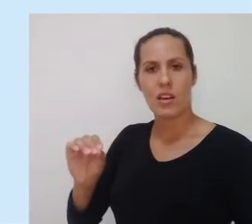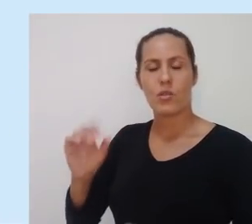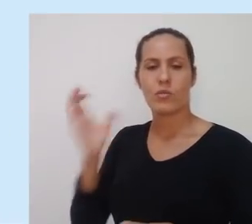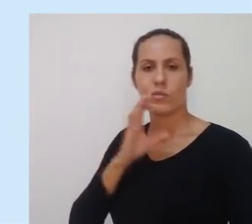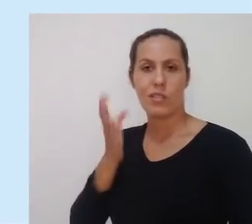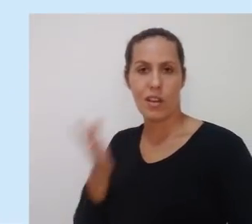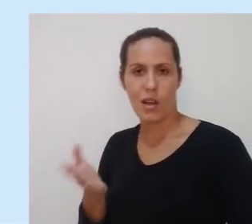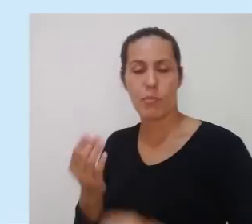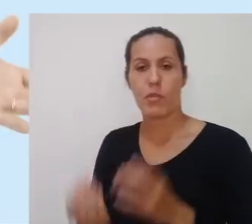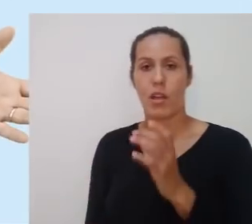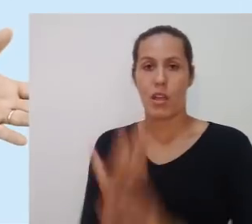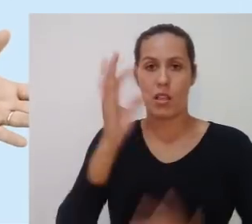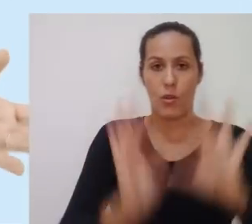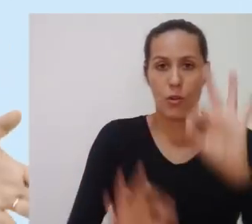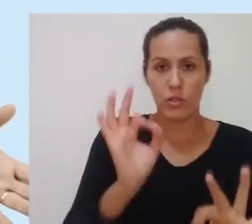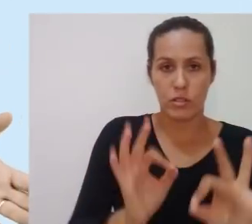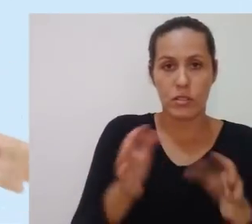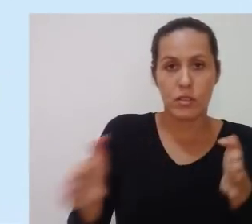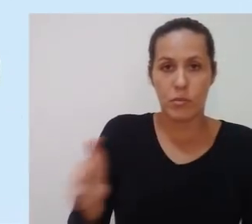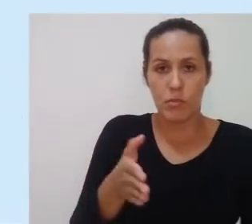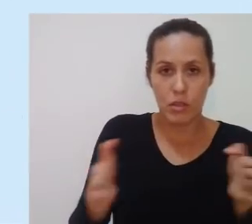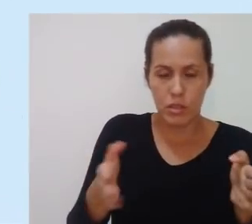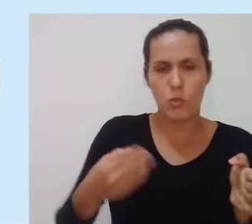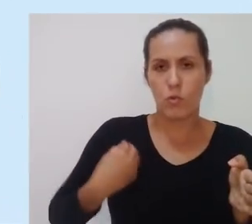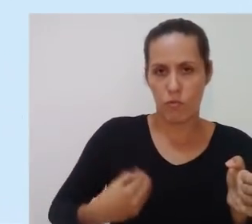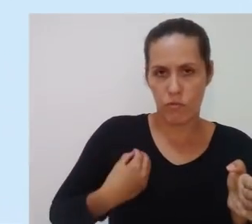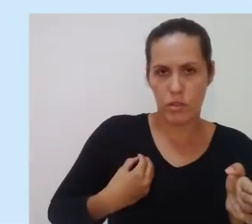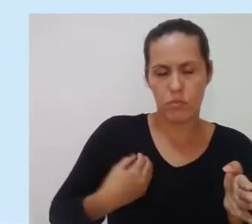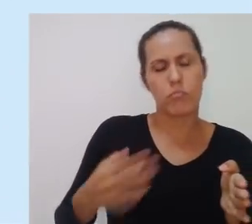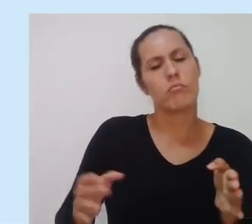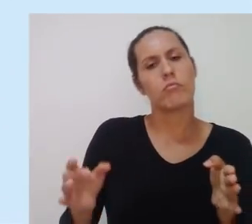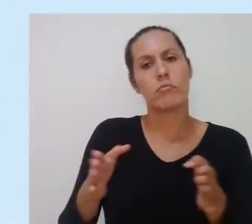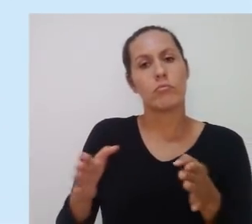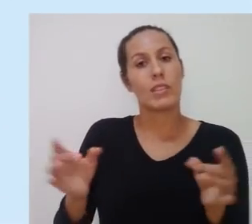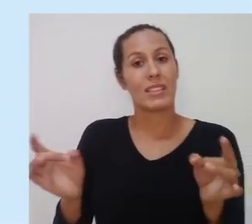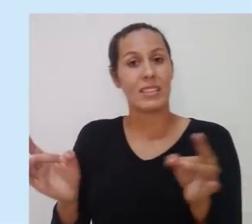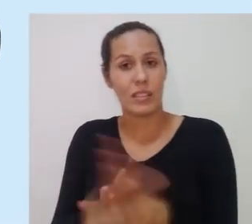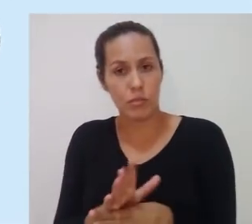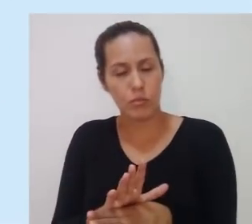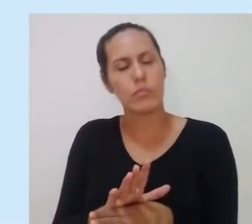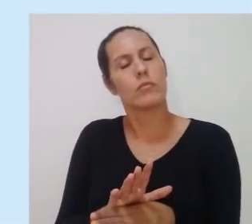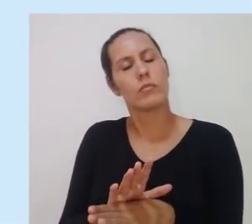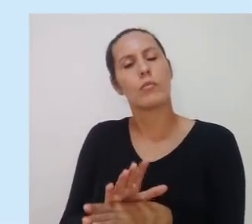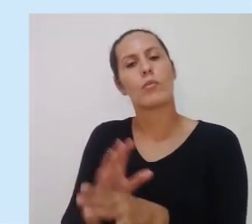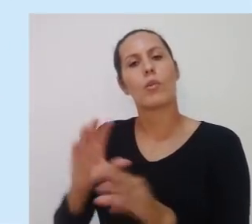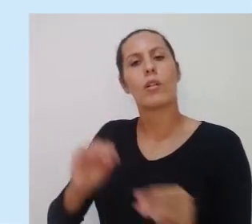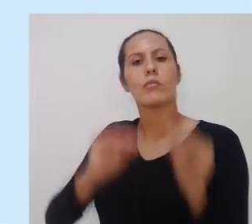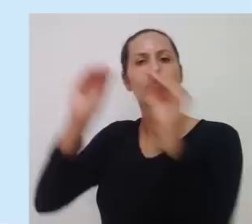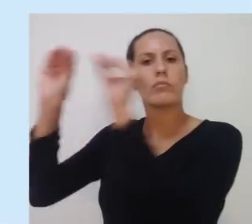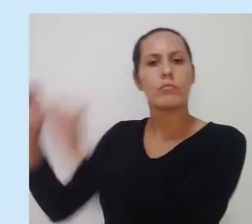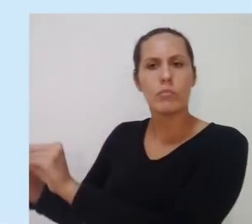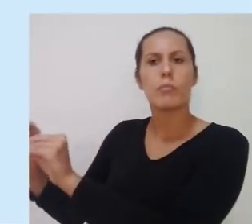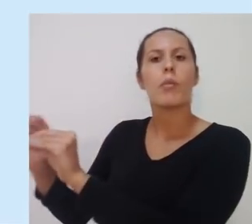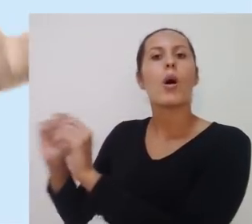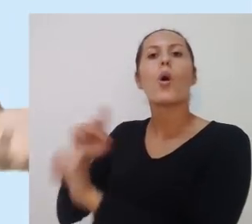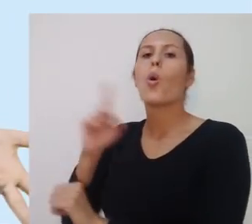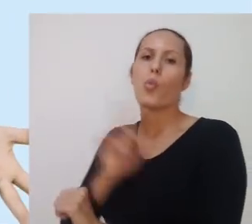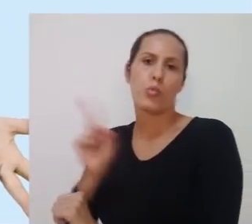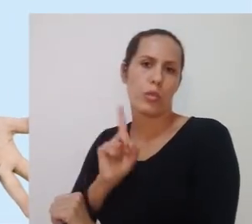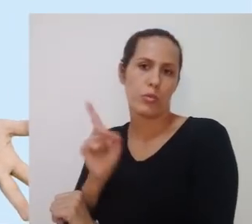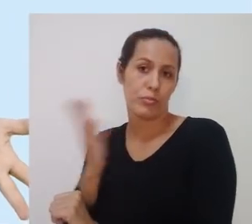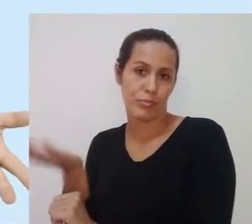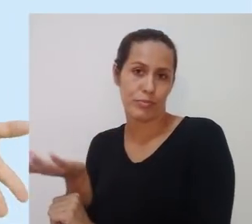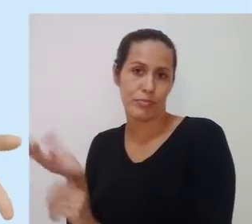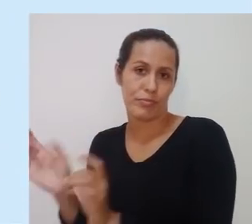é passageira, porque ora ela é montada, ora ela é desmontada. Pode ser reposta em outro lugar